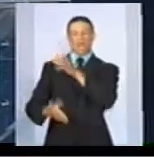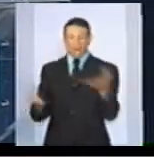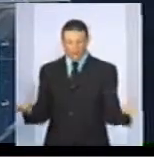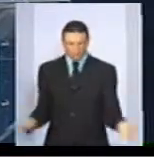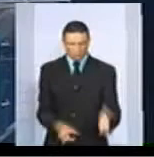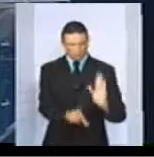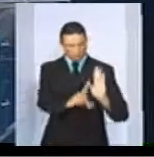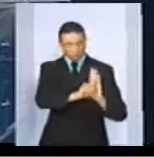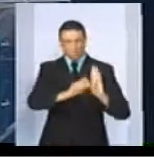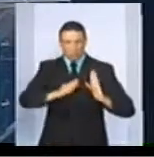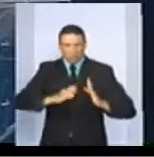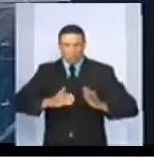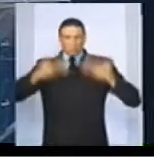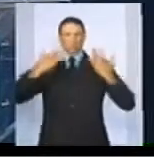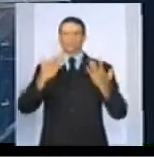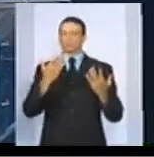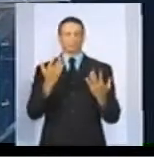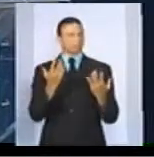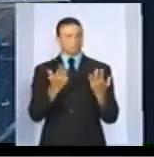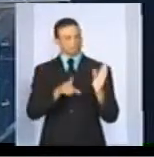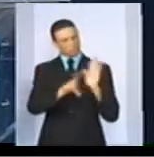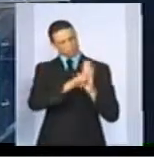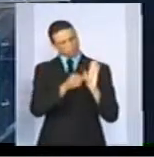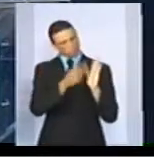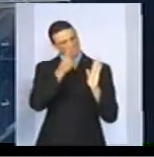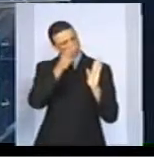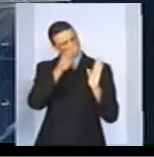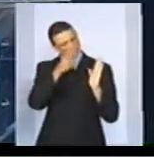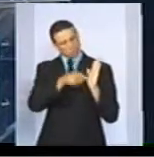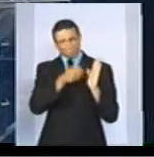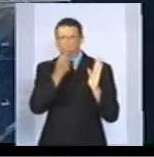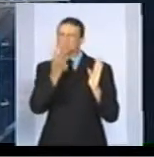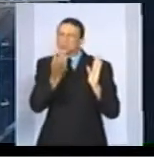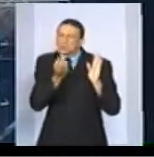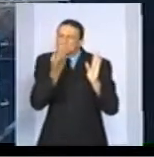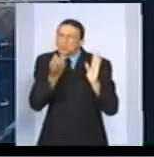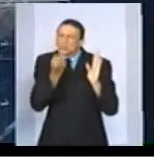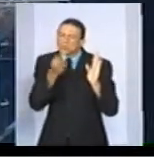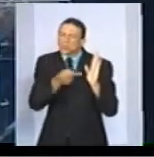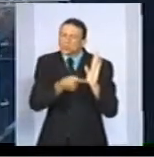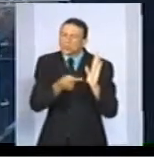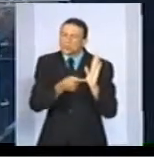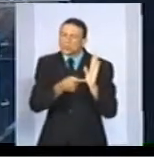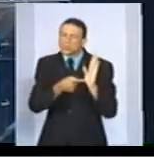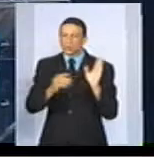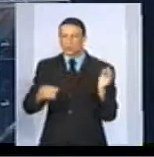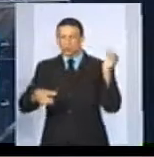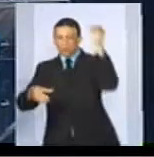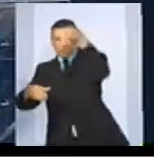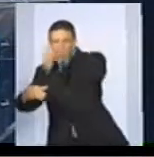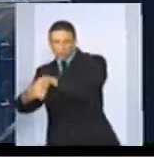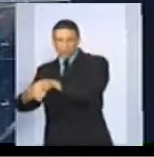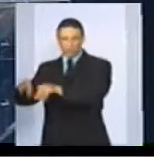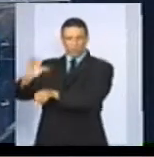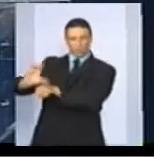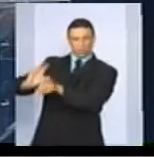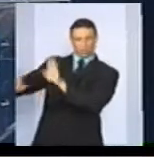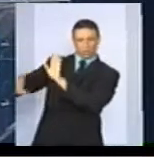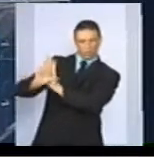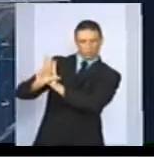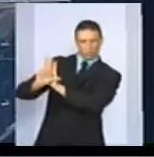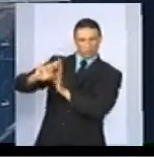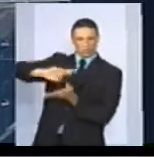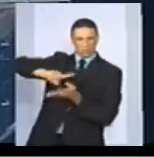lei com T tão boas intenções Venha para o universo jurídico contendo também